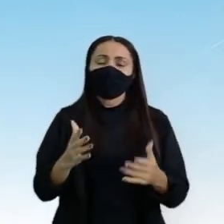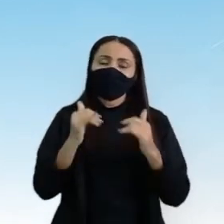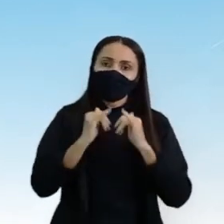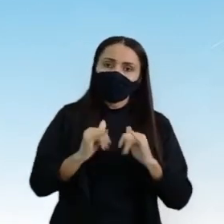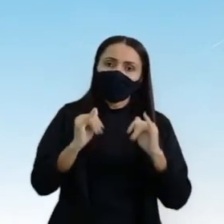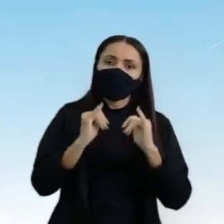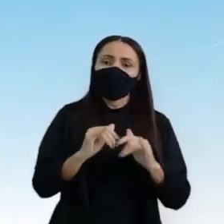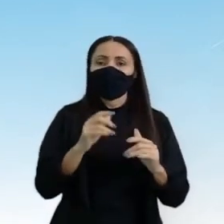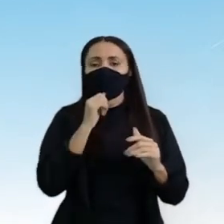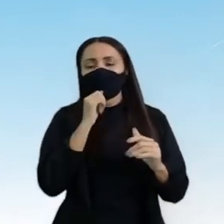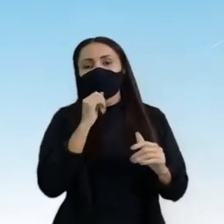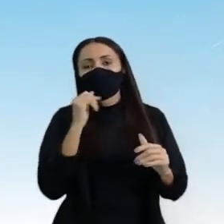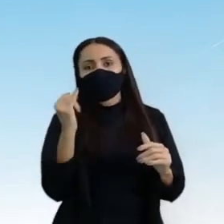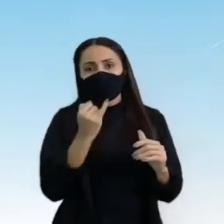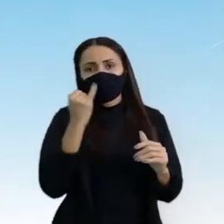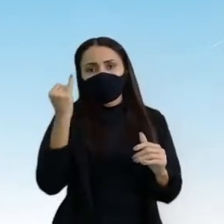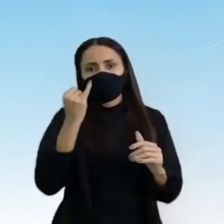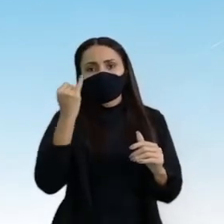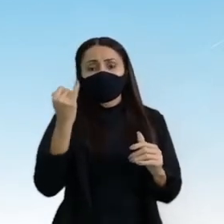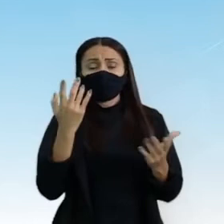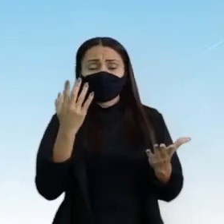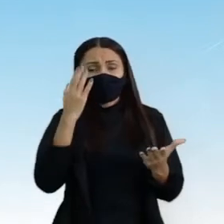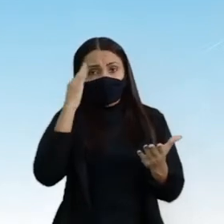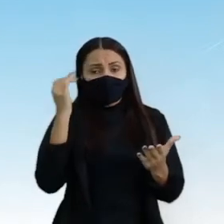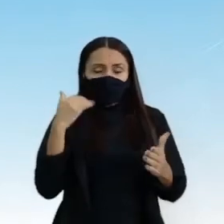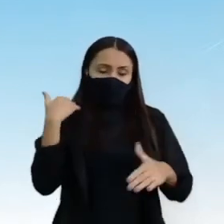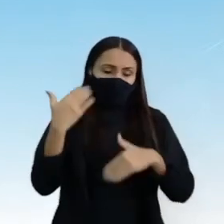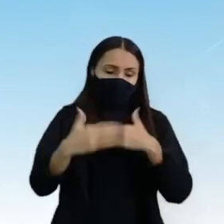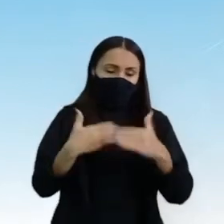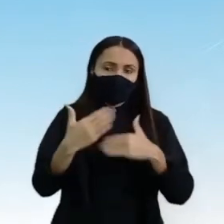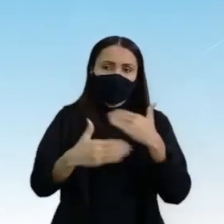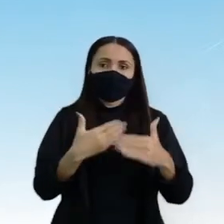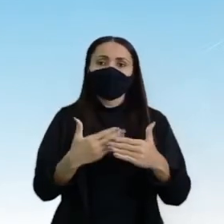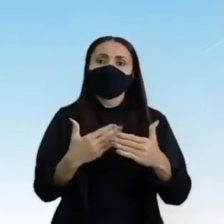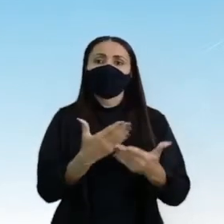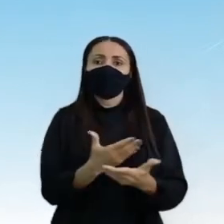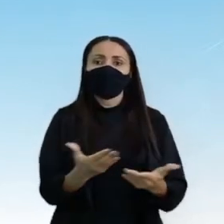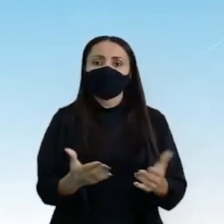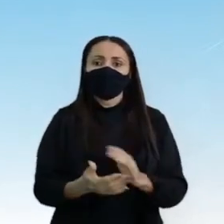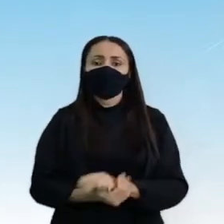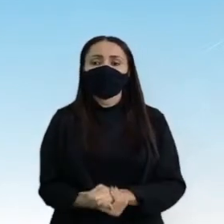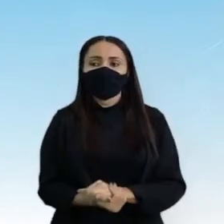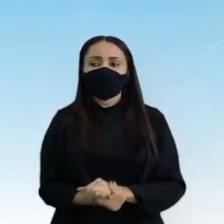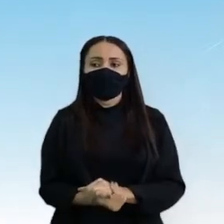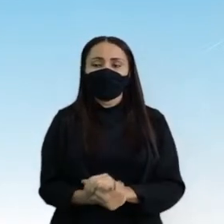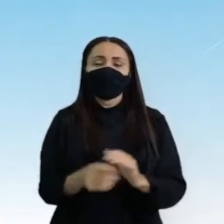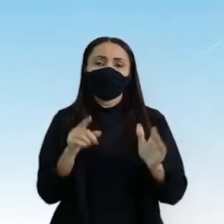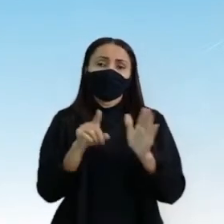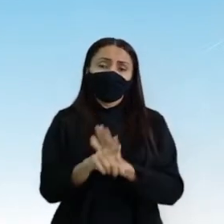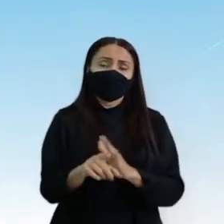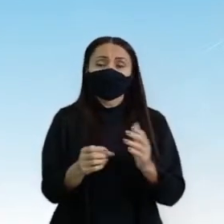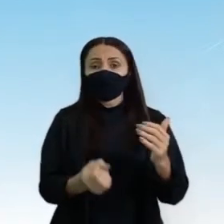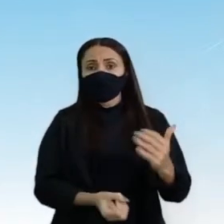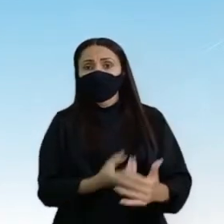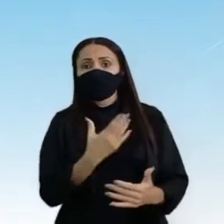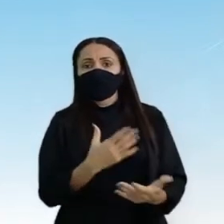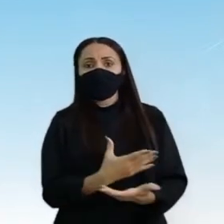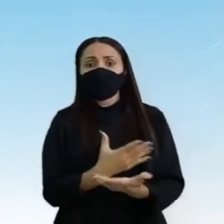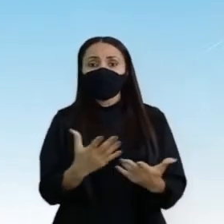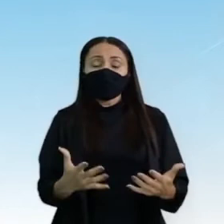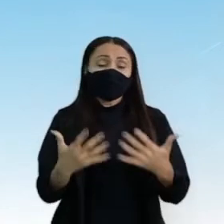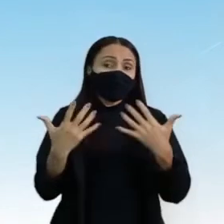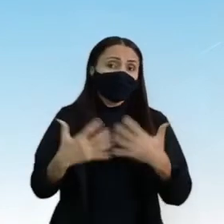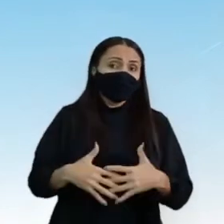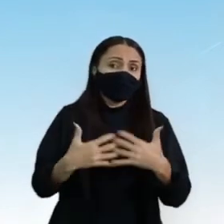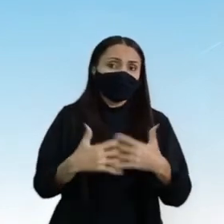ainda, que é importante entrar nesse processo de desenvolvimento. Então, há perguntas que surgem. Então, é uma fase um pouco